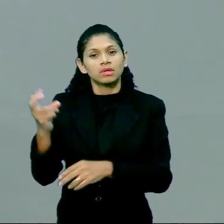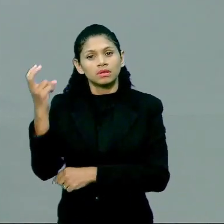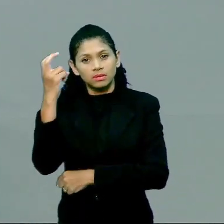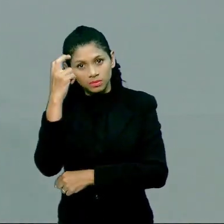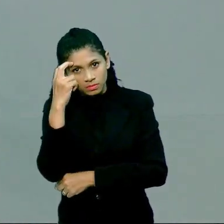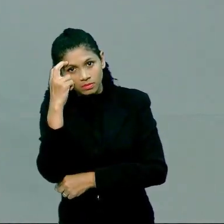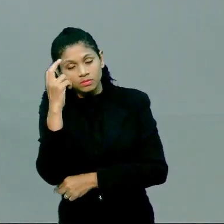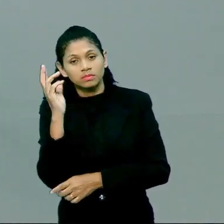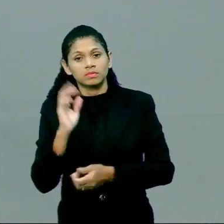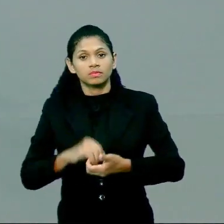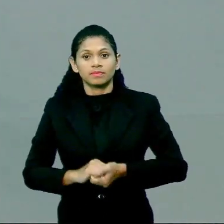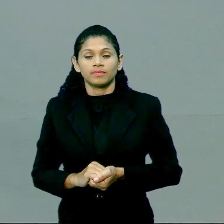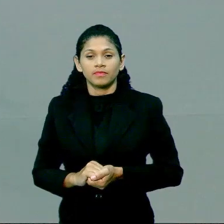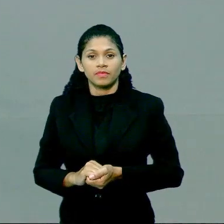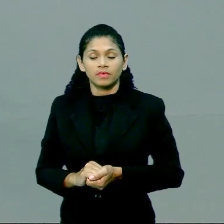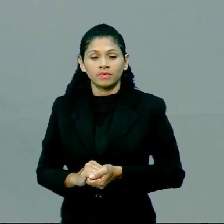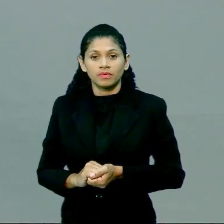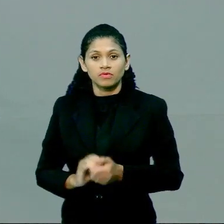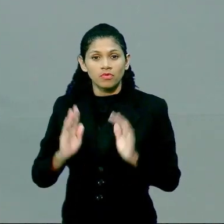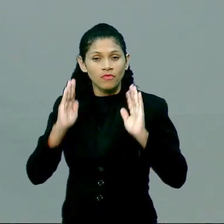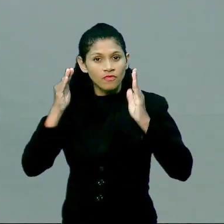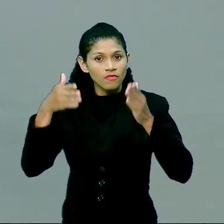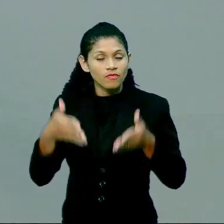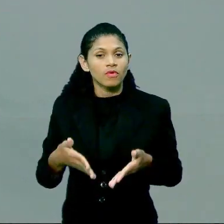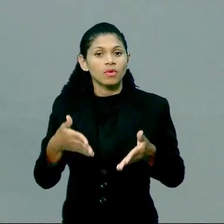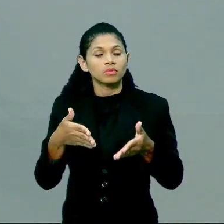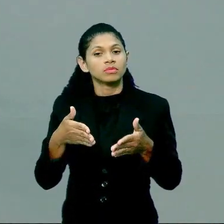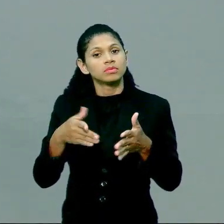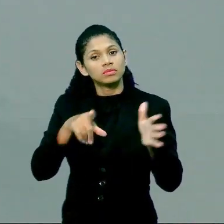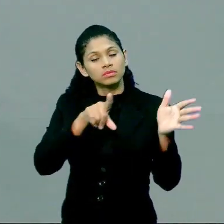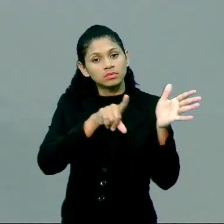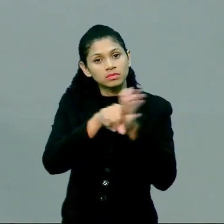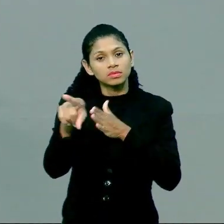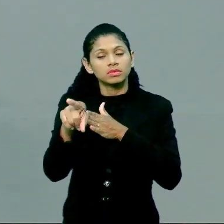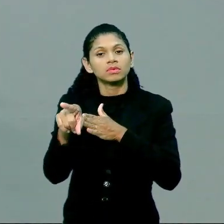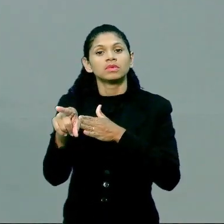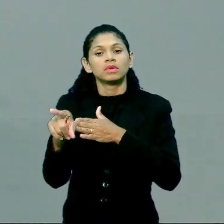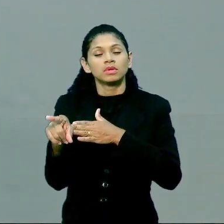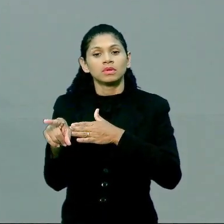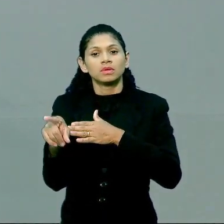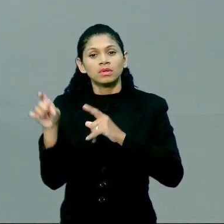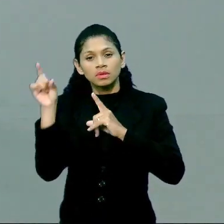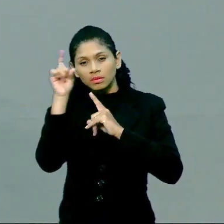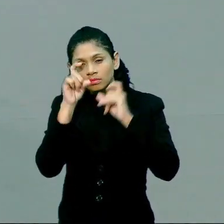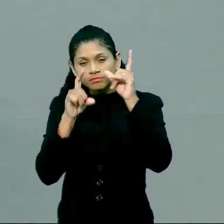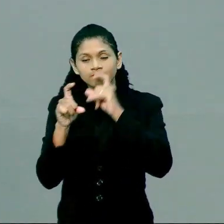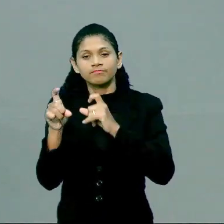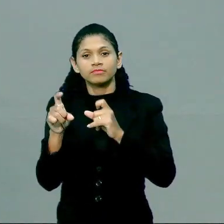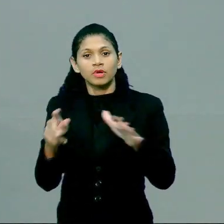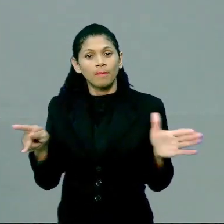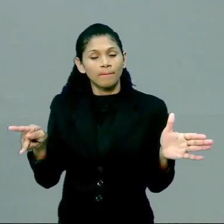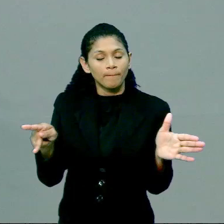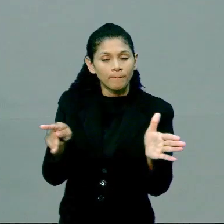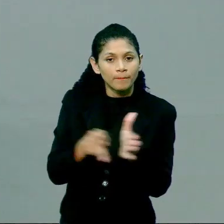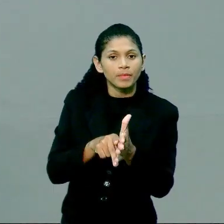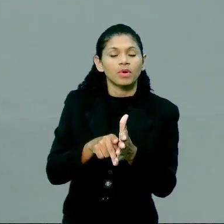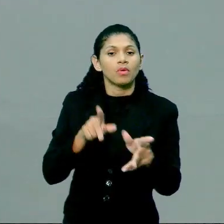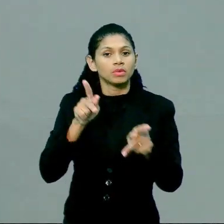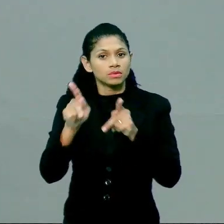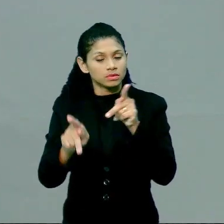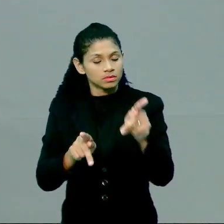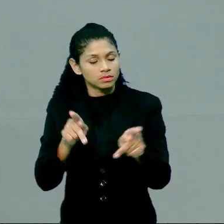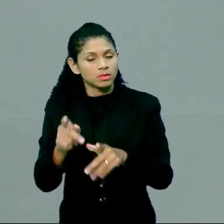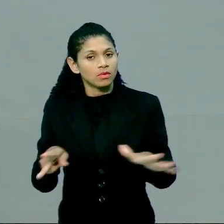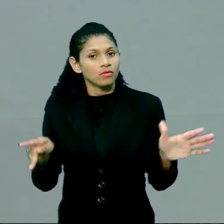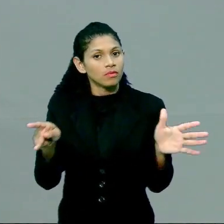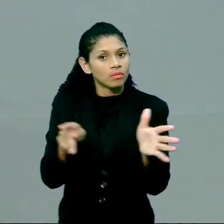né com esse retrospecto né fica a expressão ela ela pertence a identidade de um povo é da Cultura